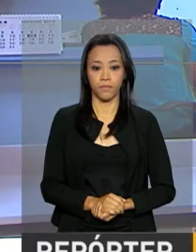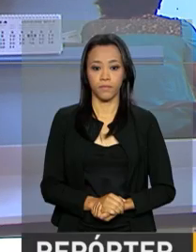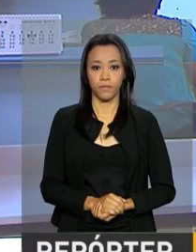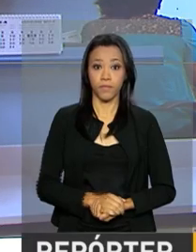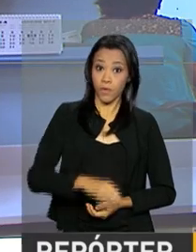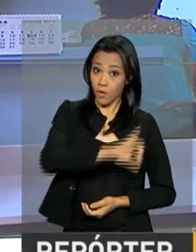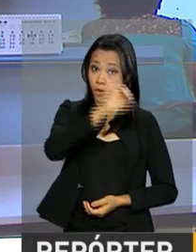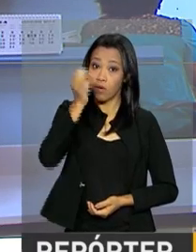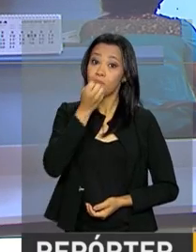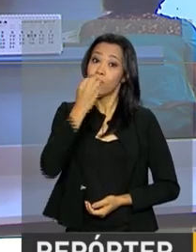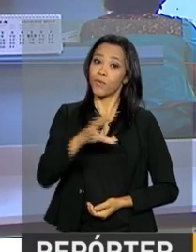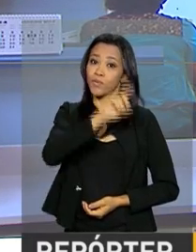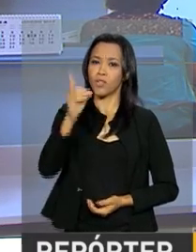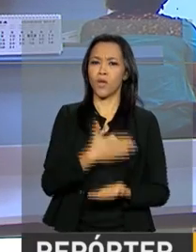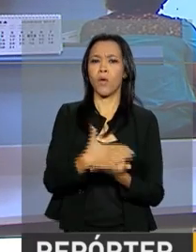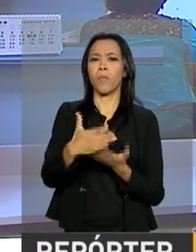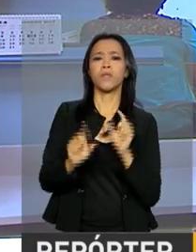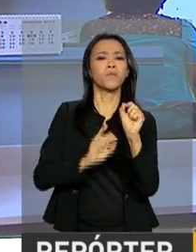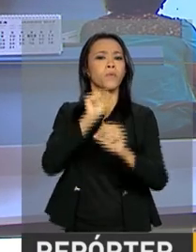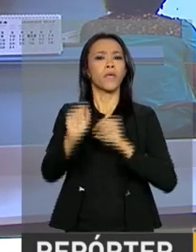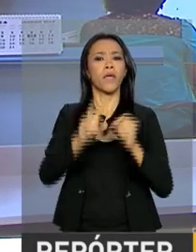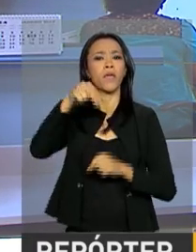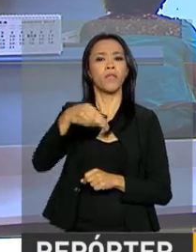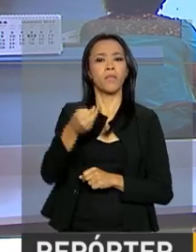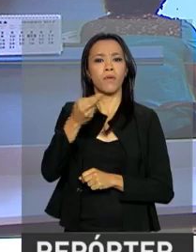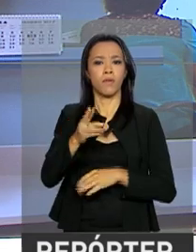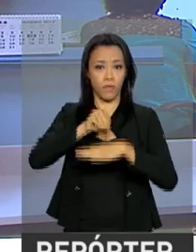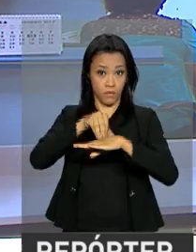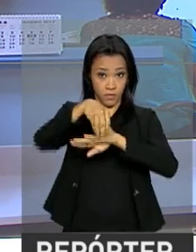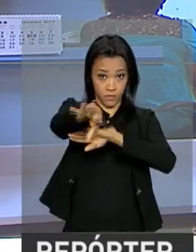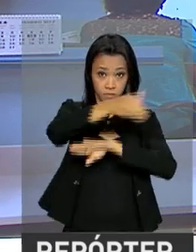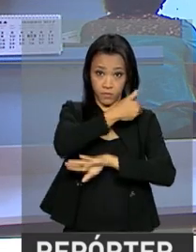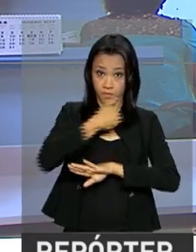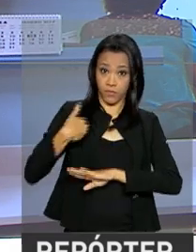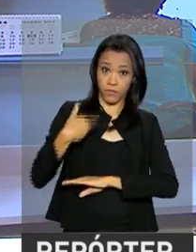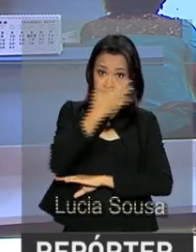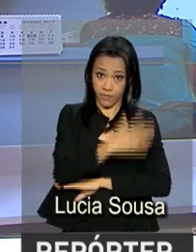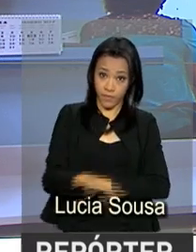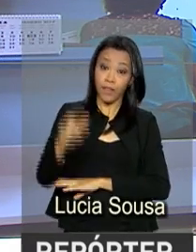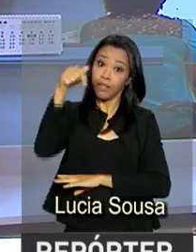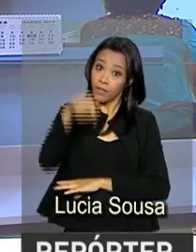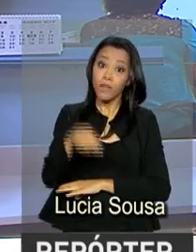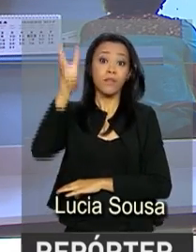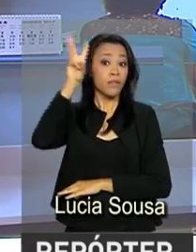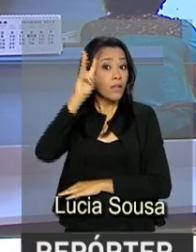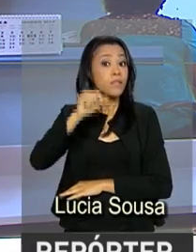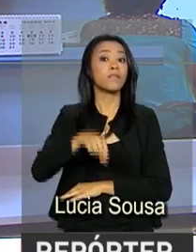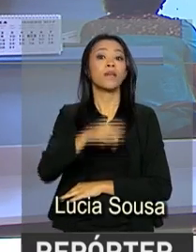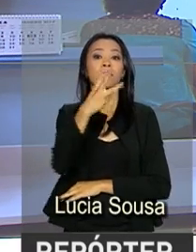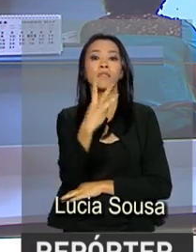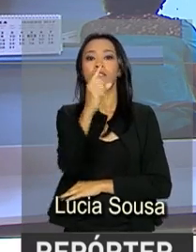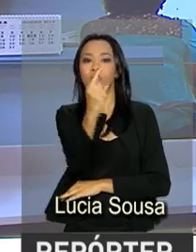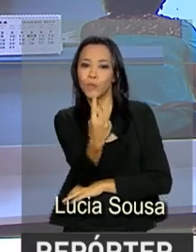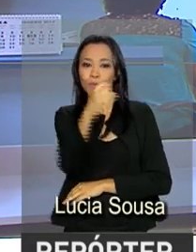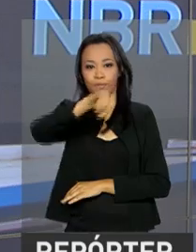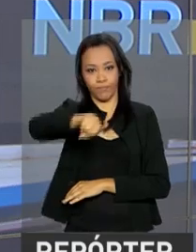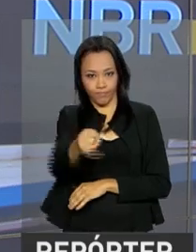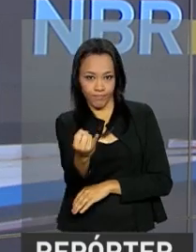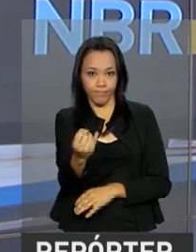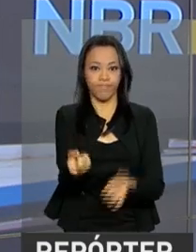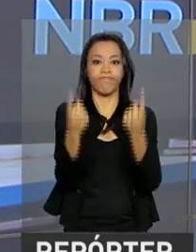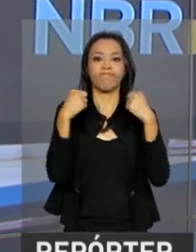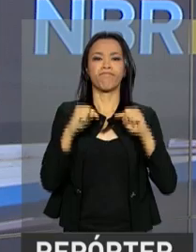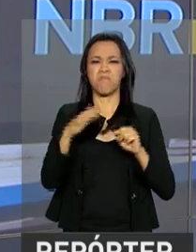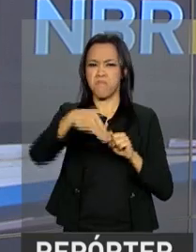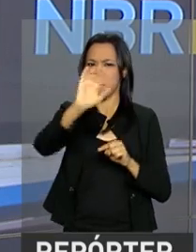Olá bom dia começa agora o repórter NBR com as notícias do Governo Federal desta terça-feira 31 de janeiro